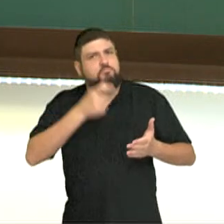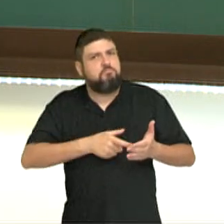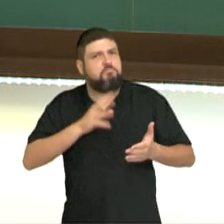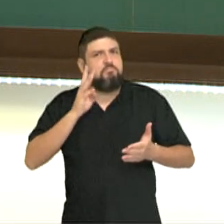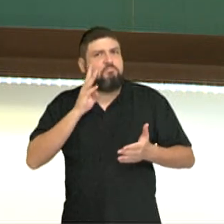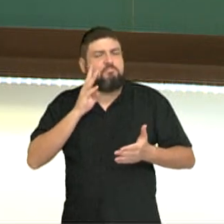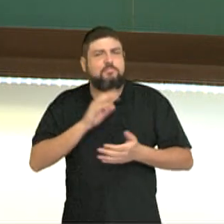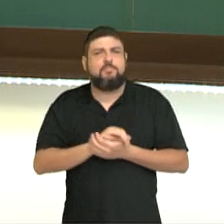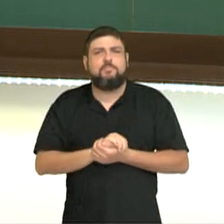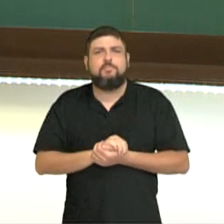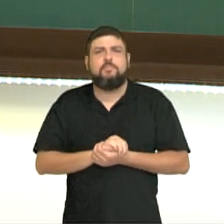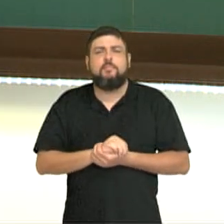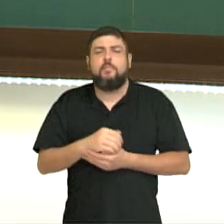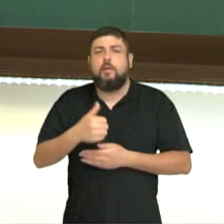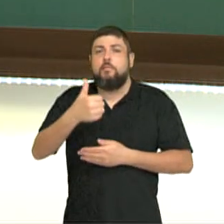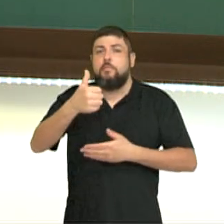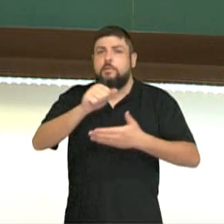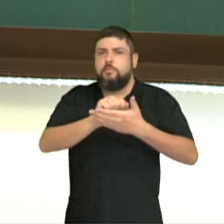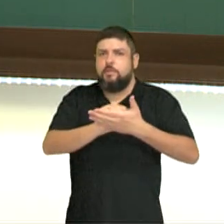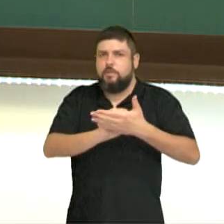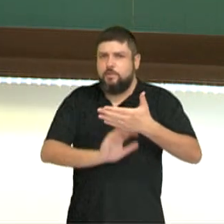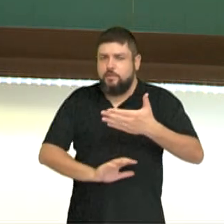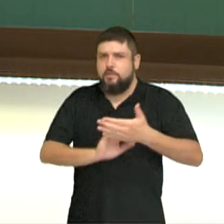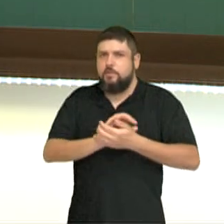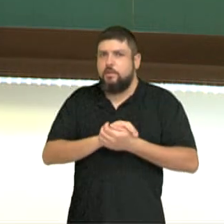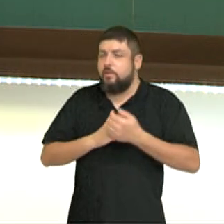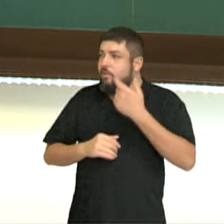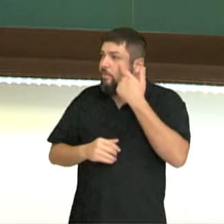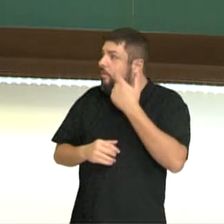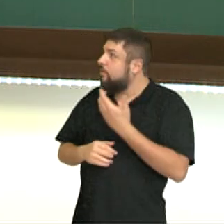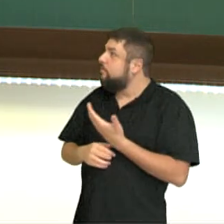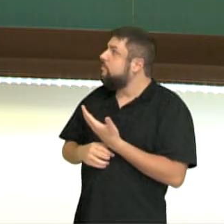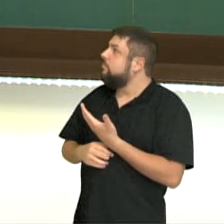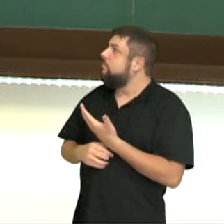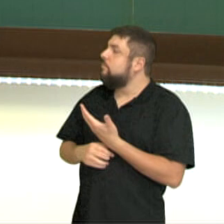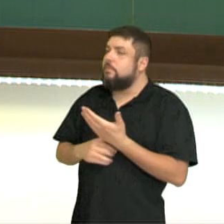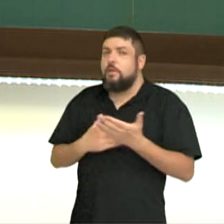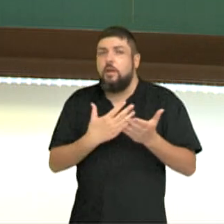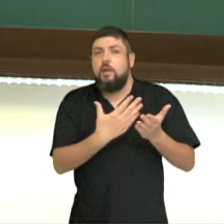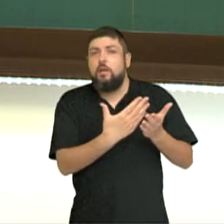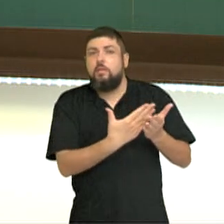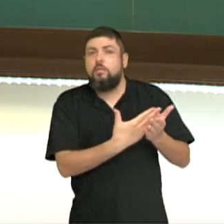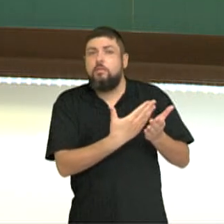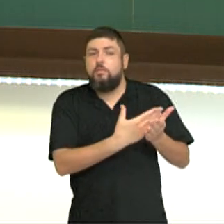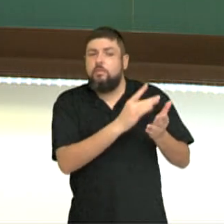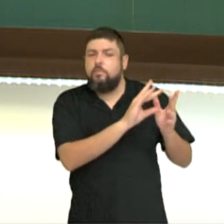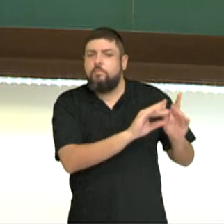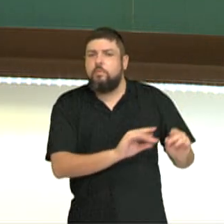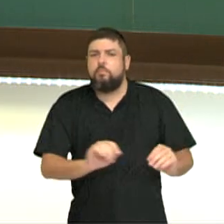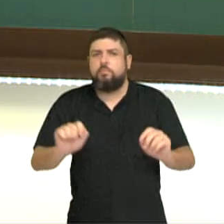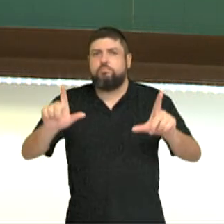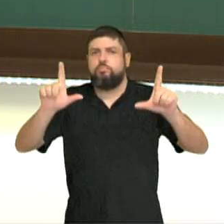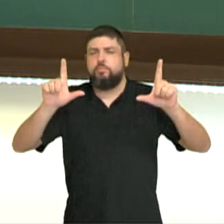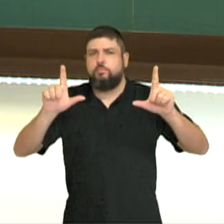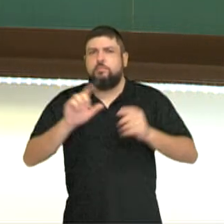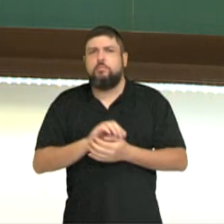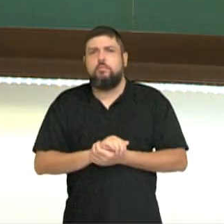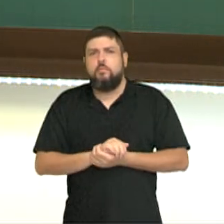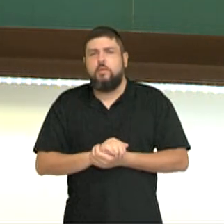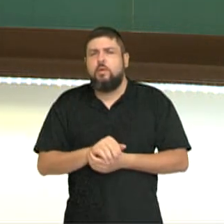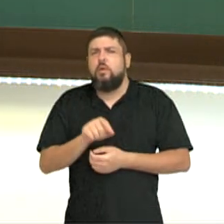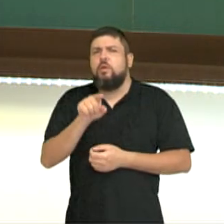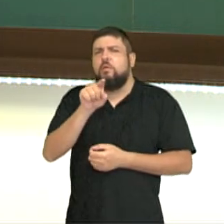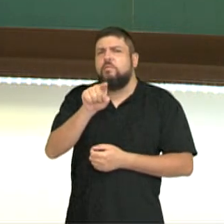A atividade 1 é uma cena do livro. Então, eu quero que você levante hipóteses, né?